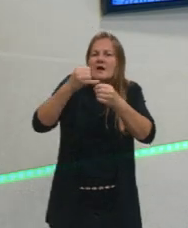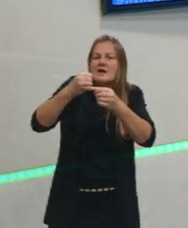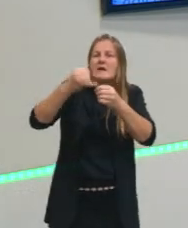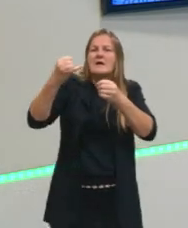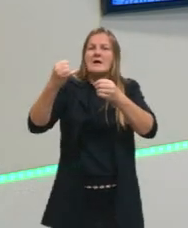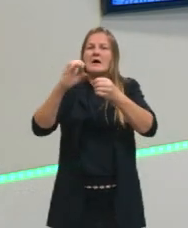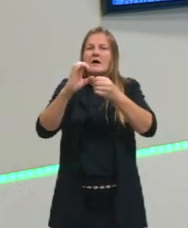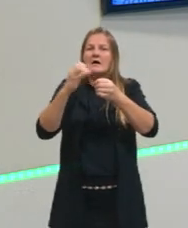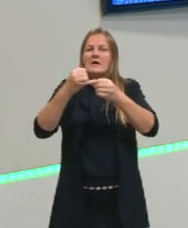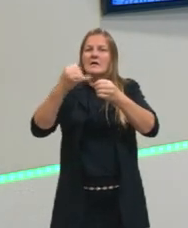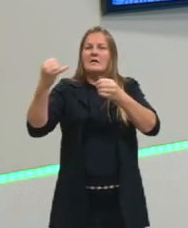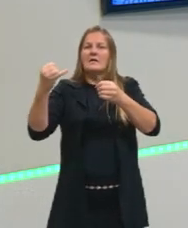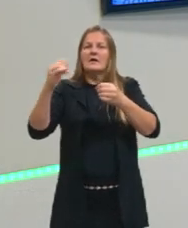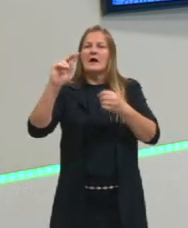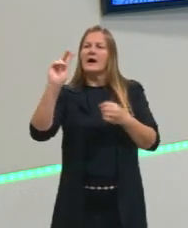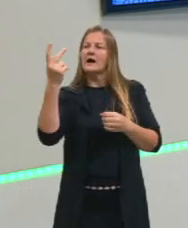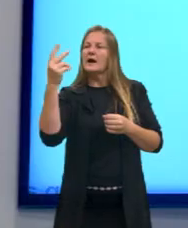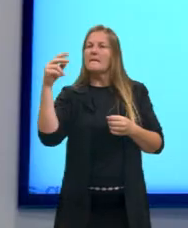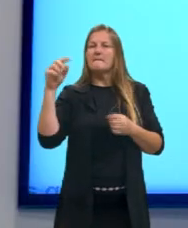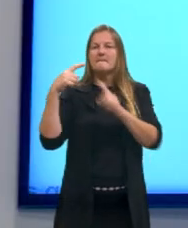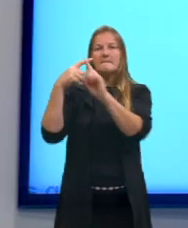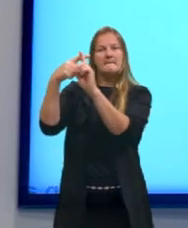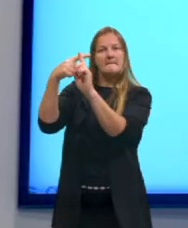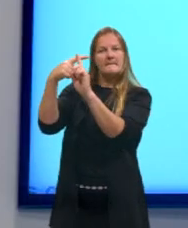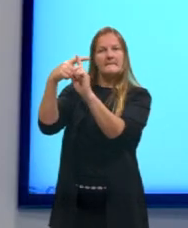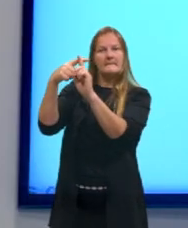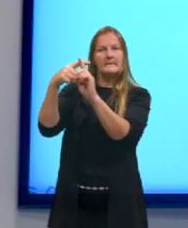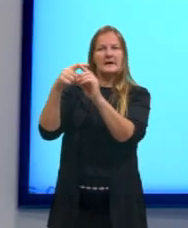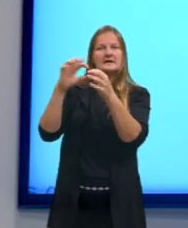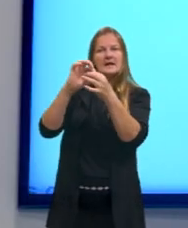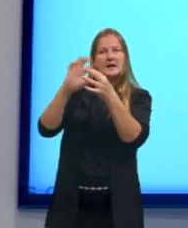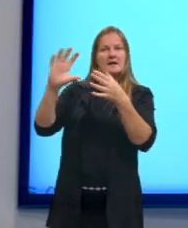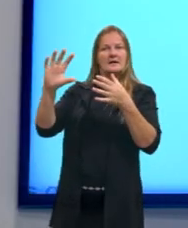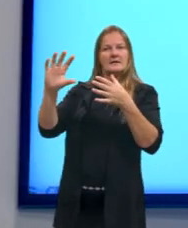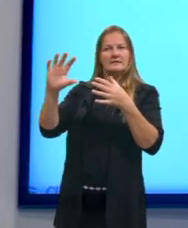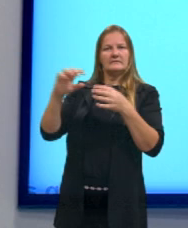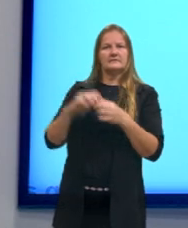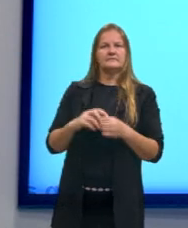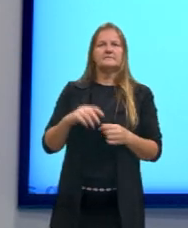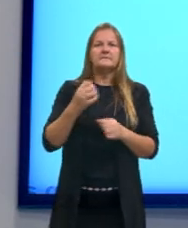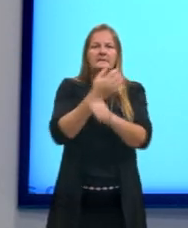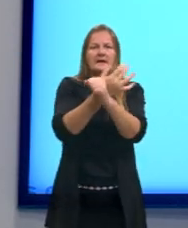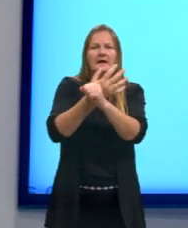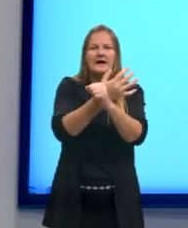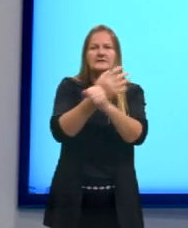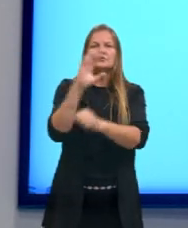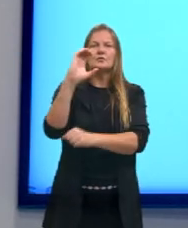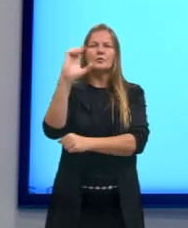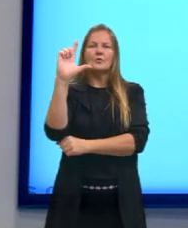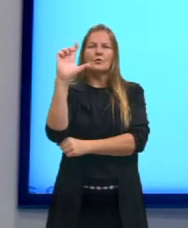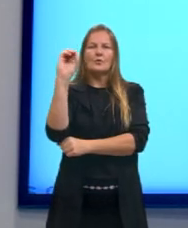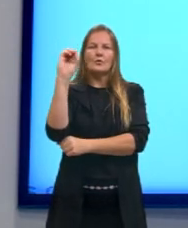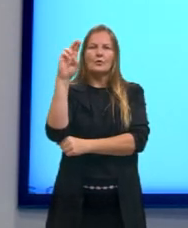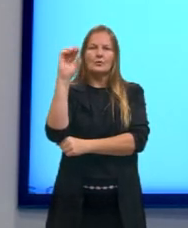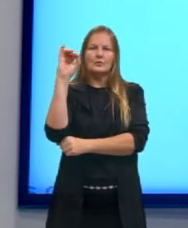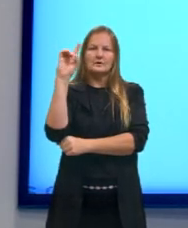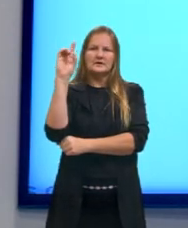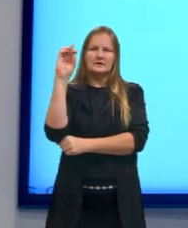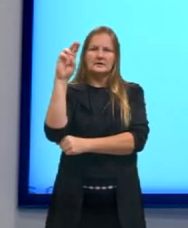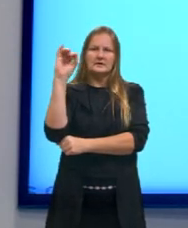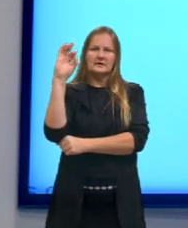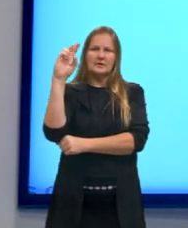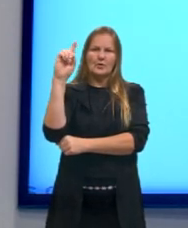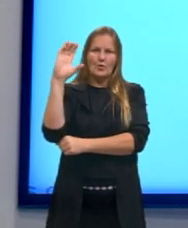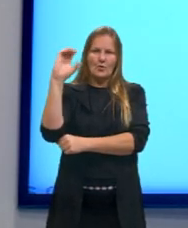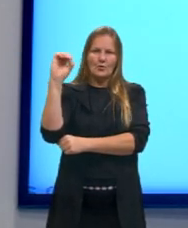cátions h mais tá que tem um exemplo do hcl né que é o ácido clorídrico que na presença